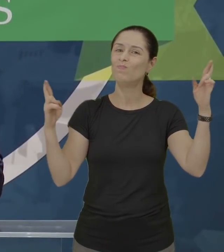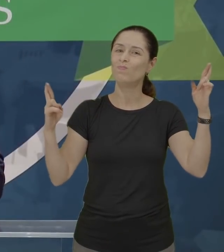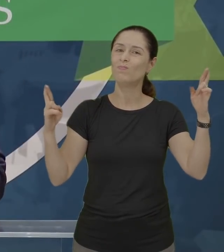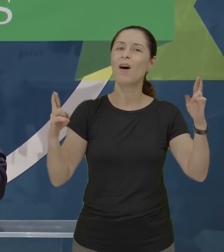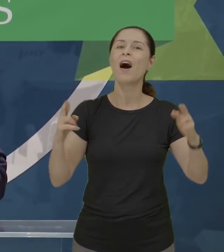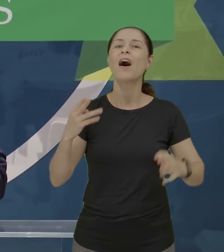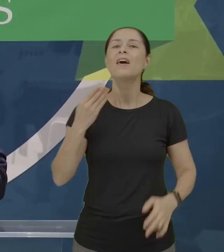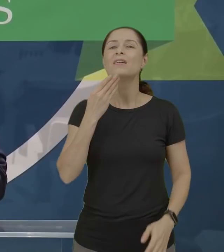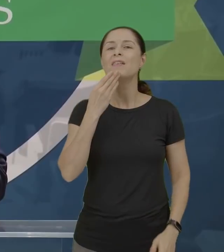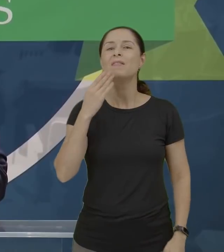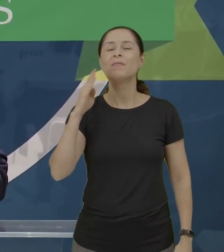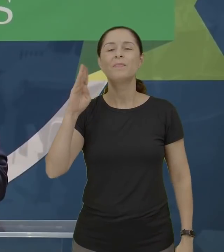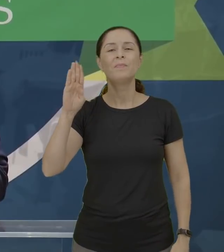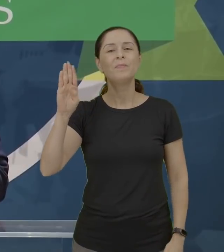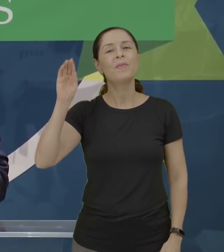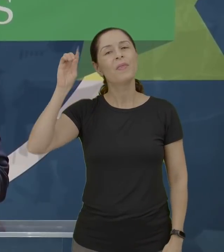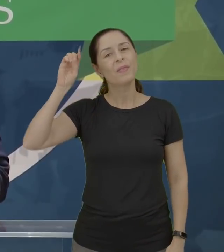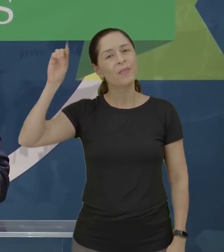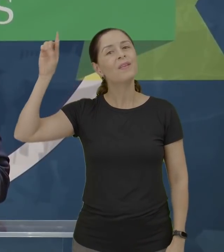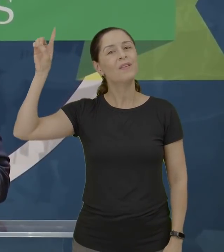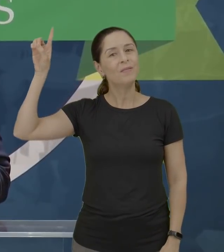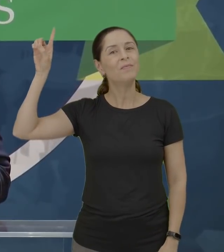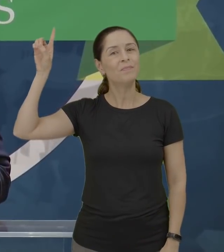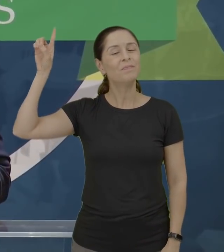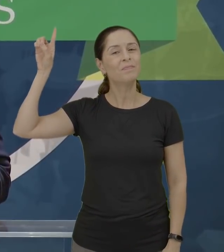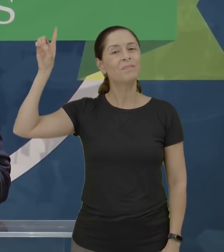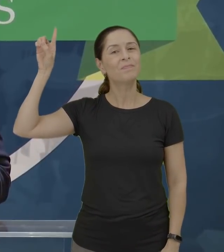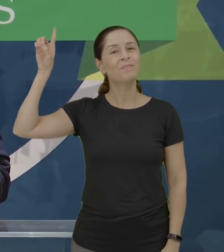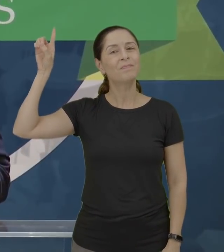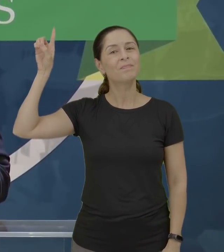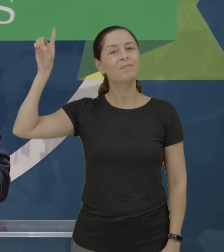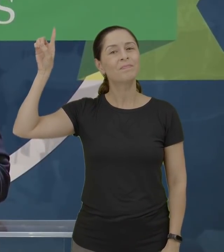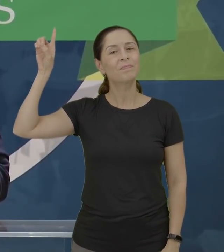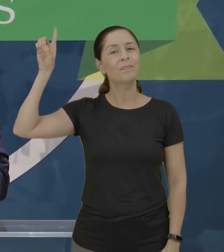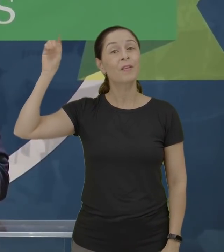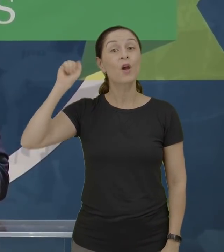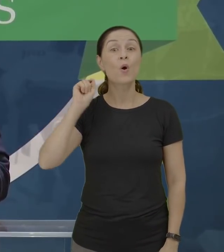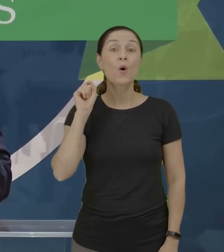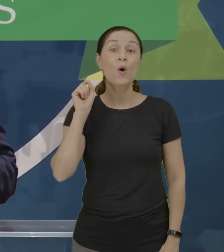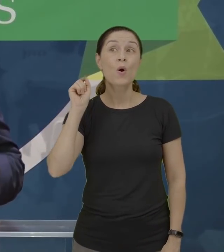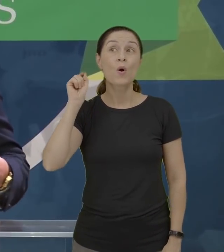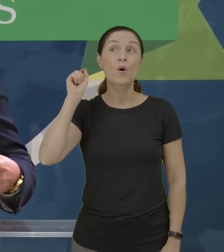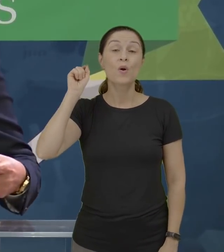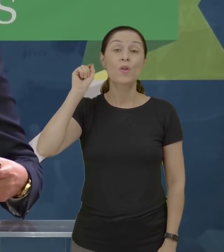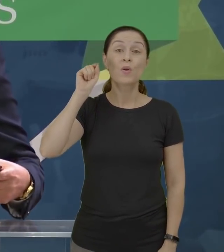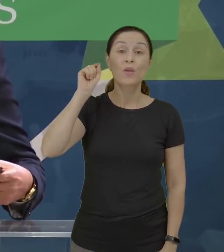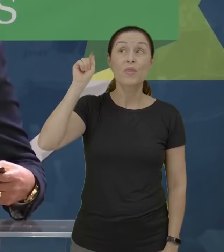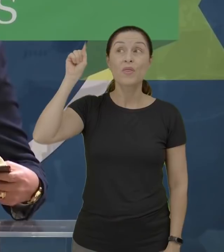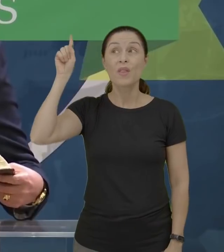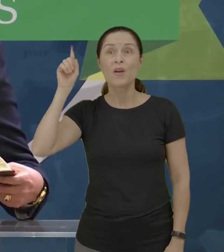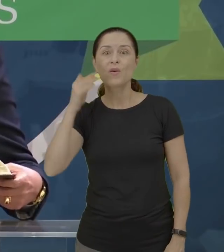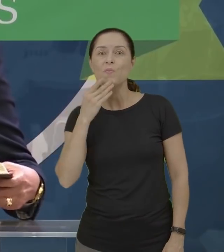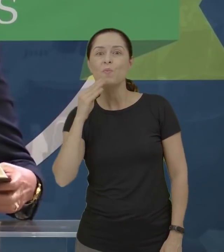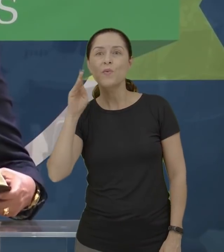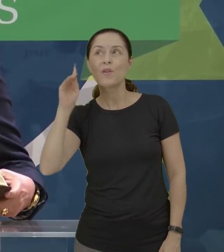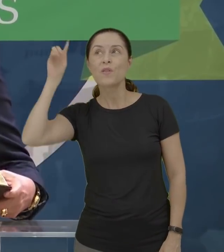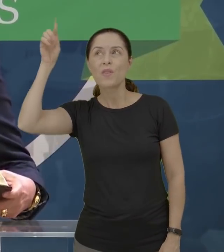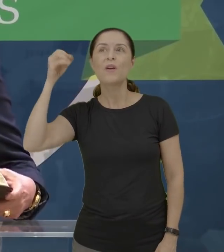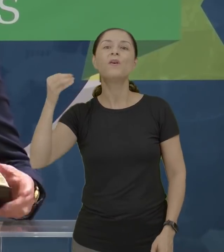nas promessas de Deus. O que Deus prometeu, Ele